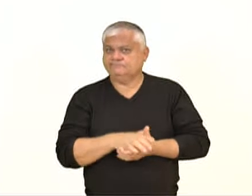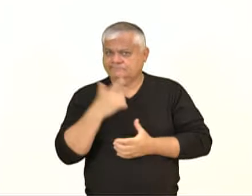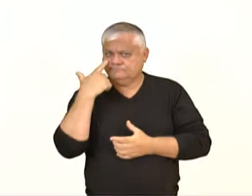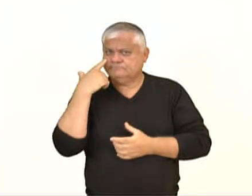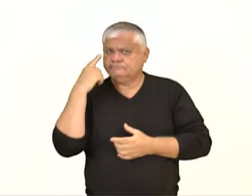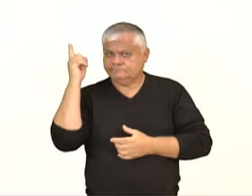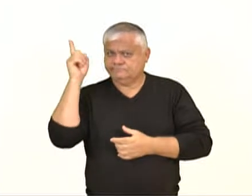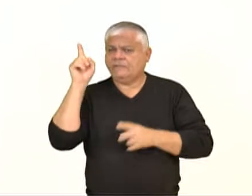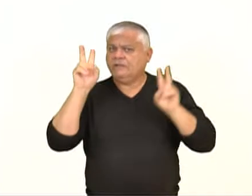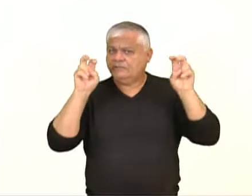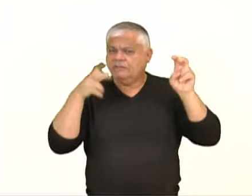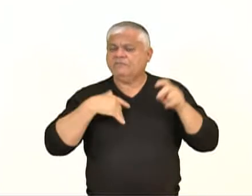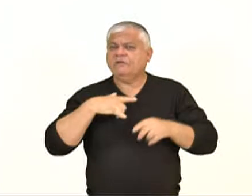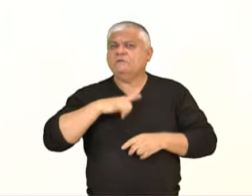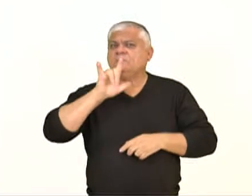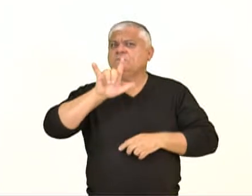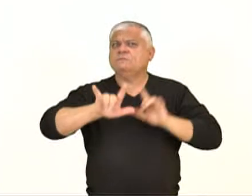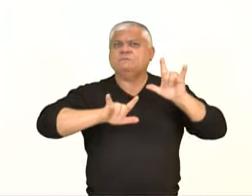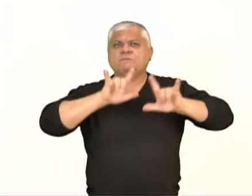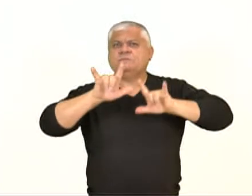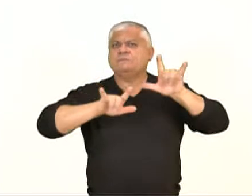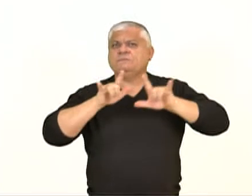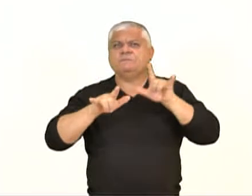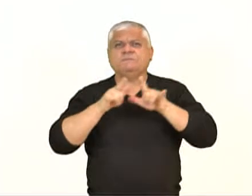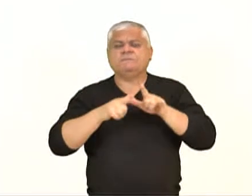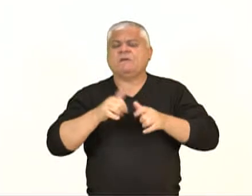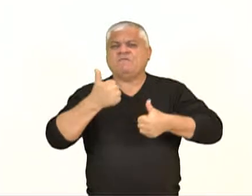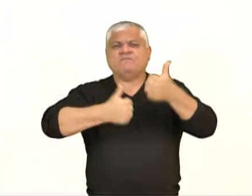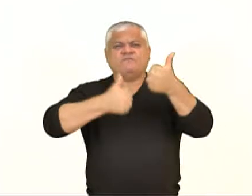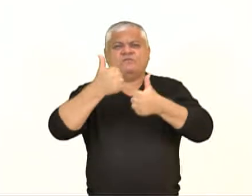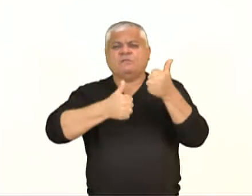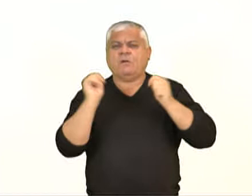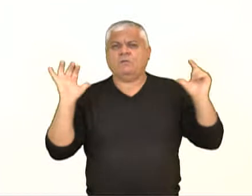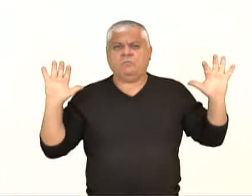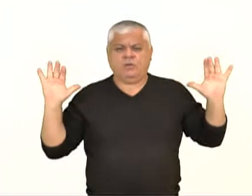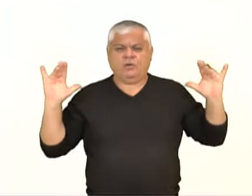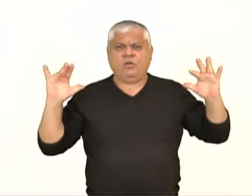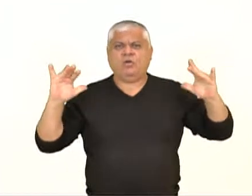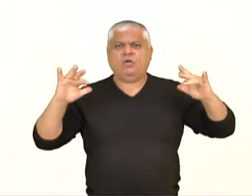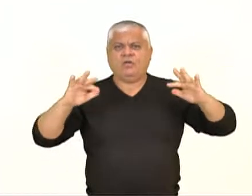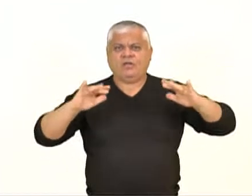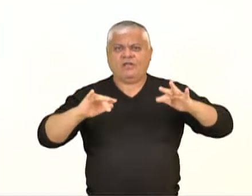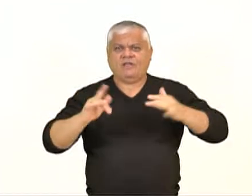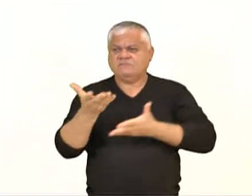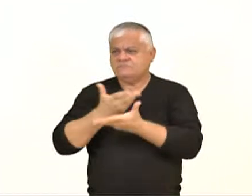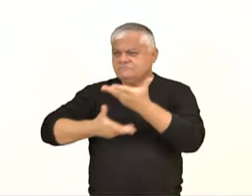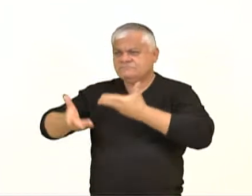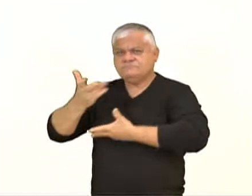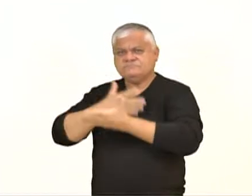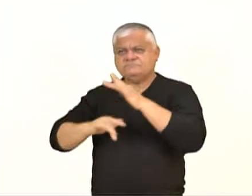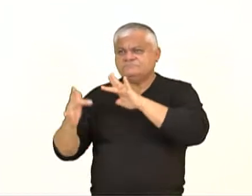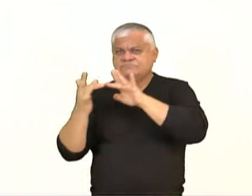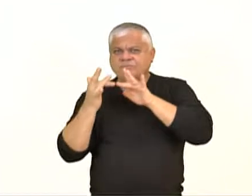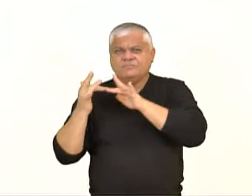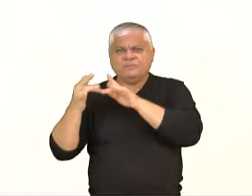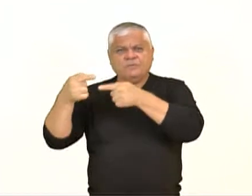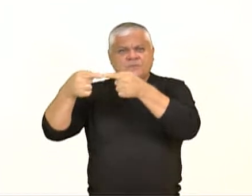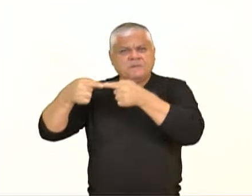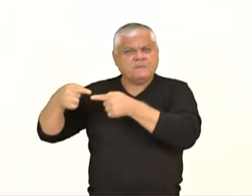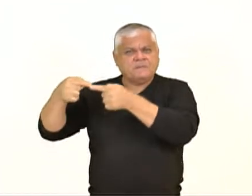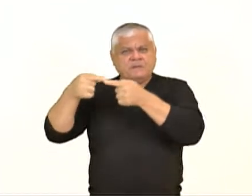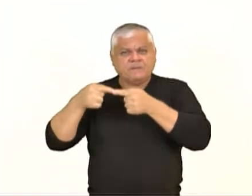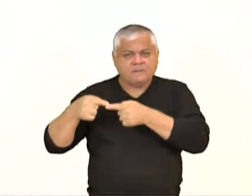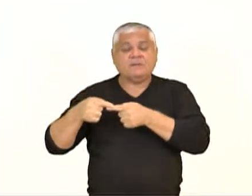paixão pelo futebol une as pessoas e cita a época do futebol clássico, em que Pelé e Garrincha eram os símbolos